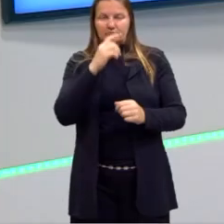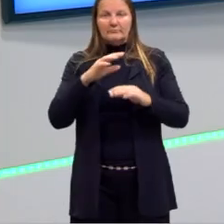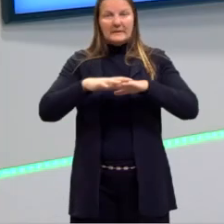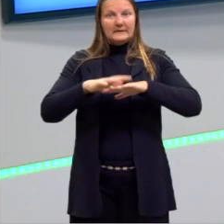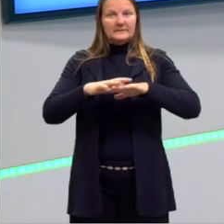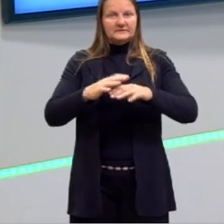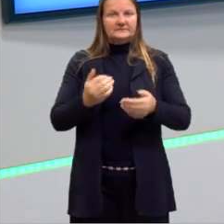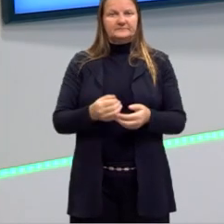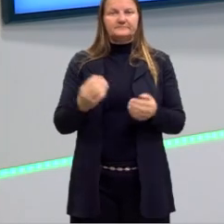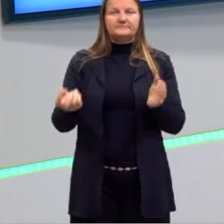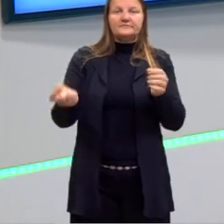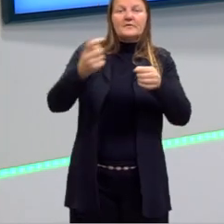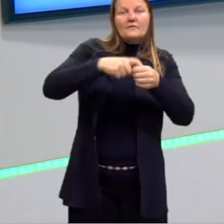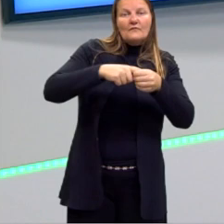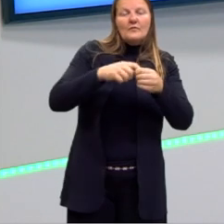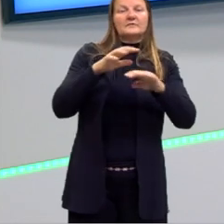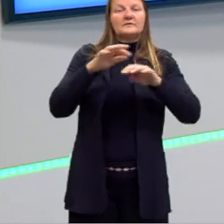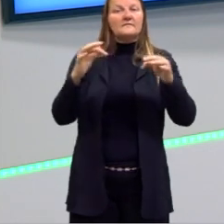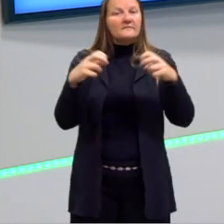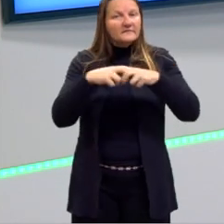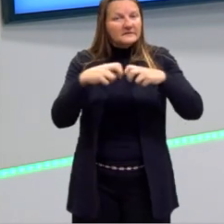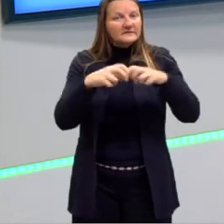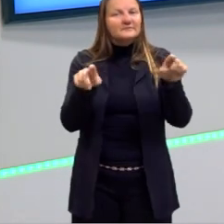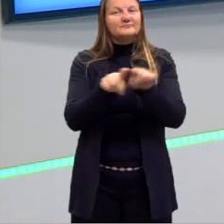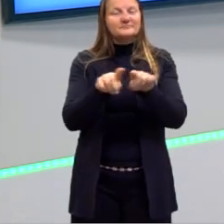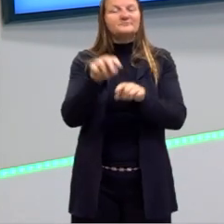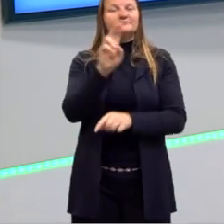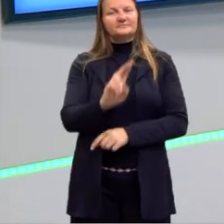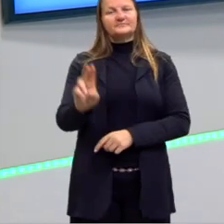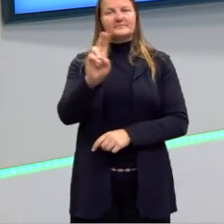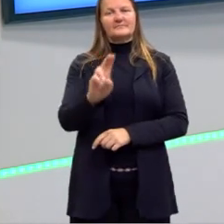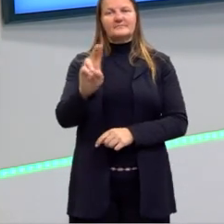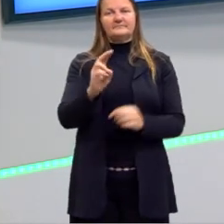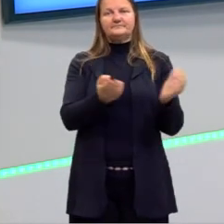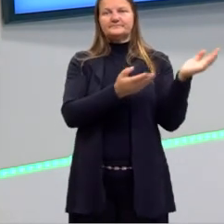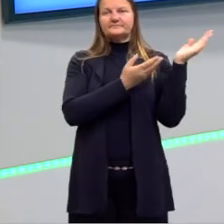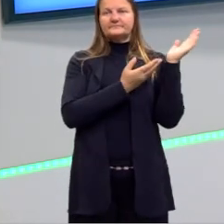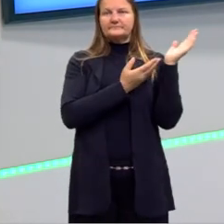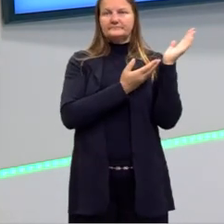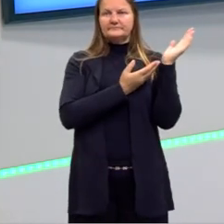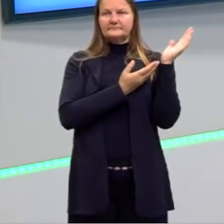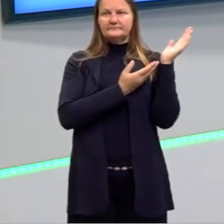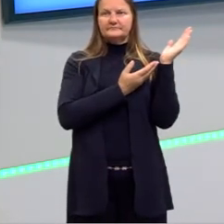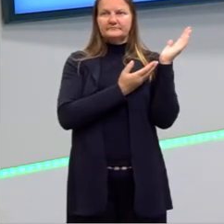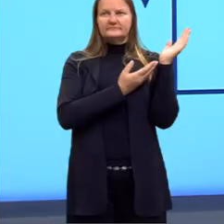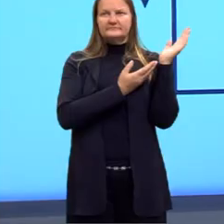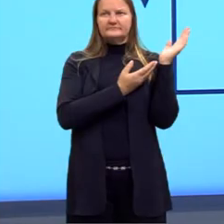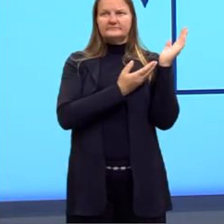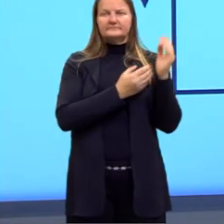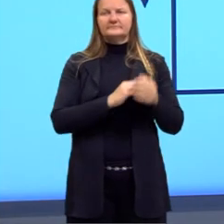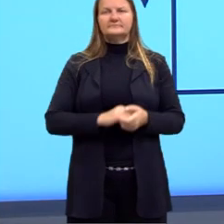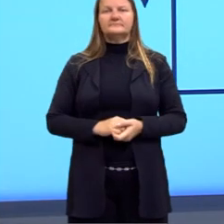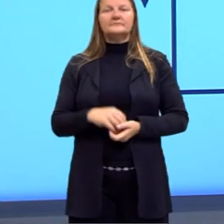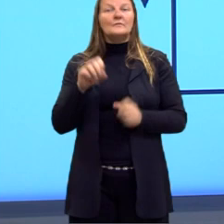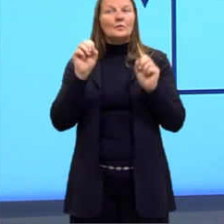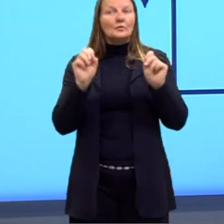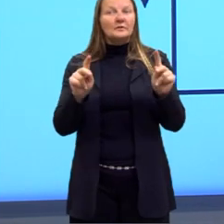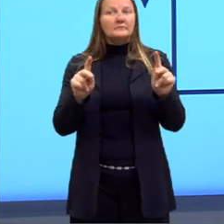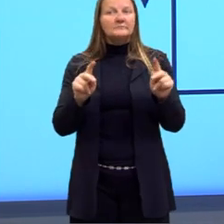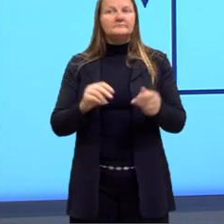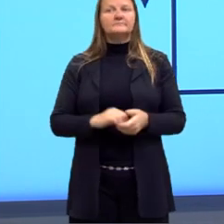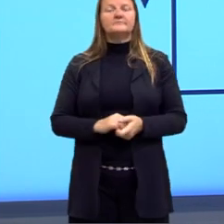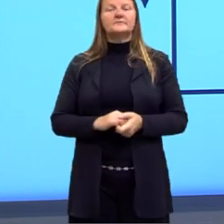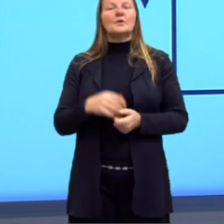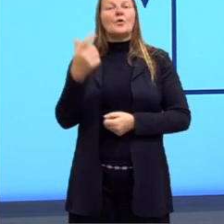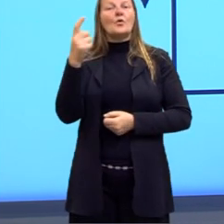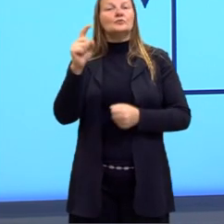tá então ele retorna é para física e a gente usa ele bastante aqui nessa quando vai usar essa relação aqui de cima tá e